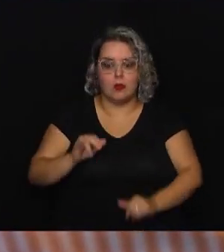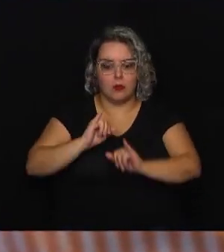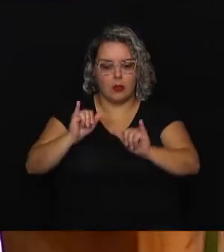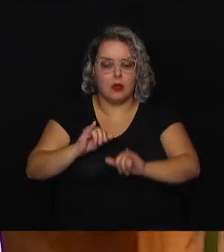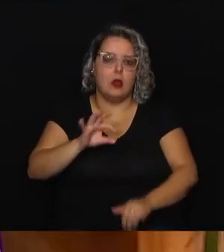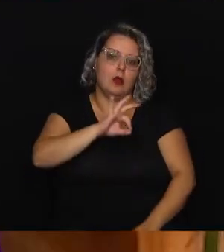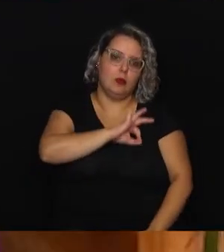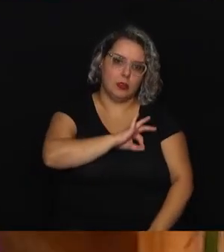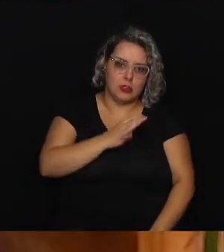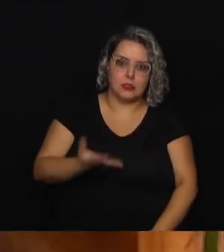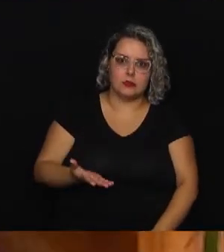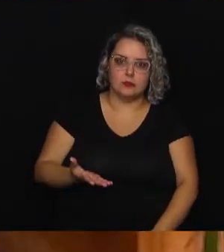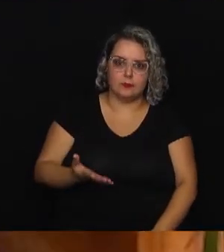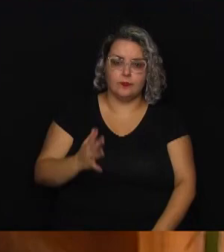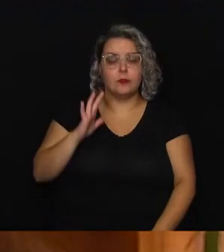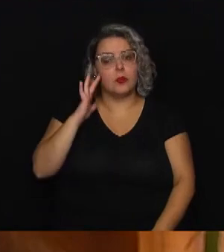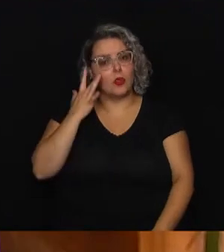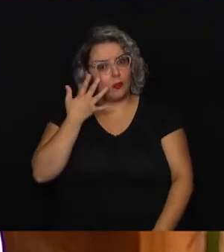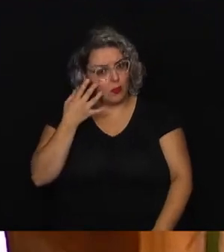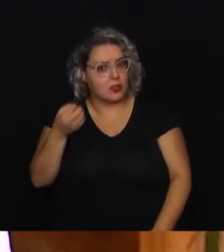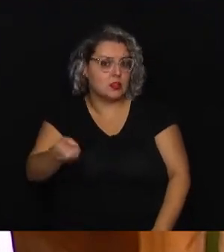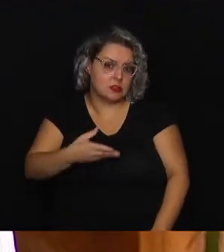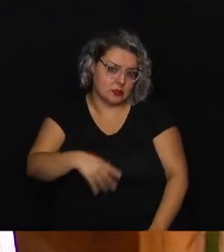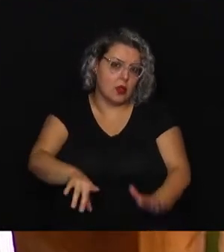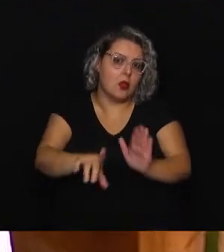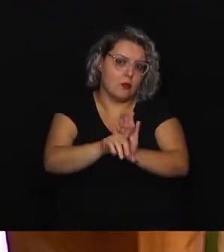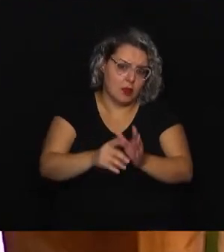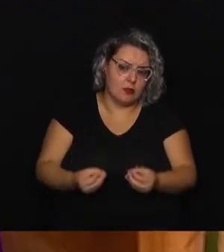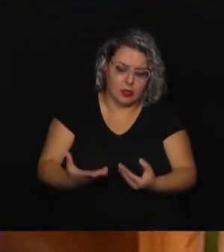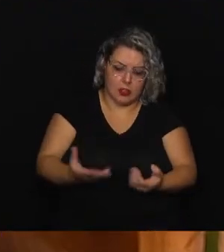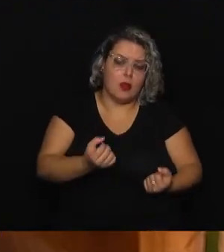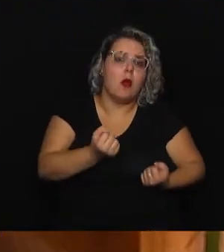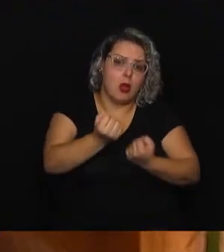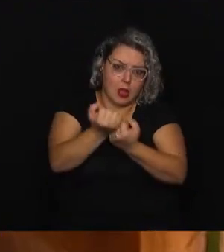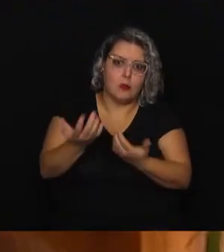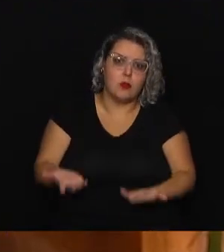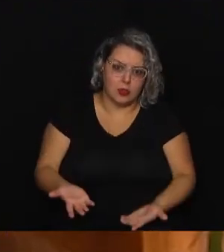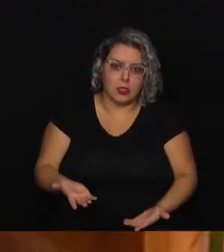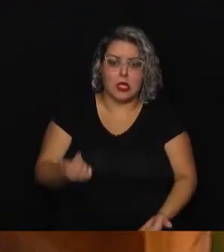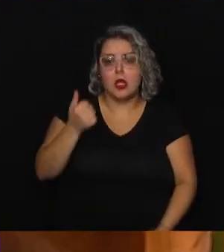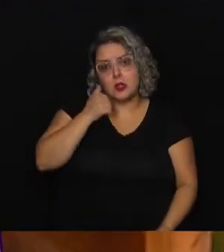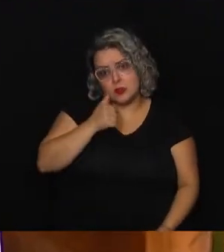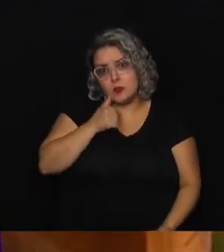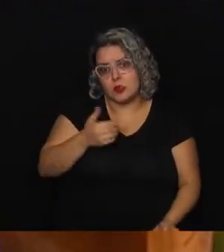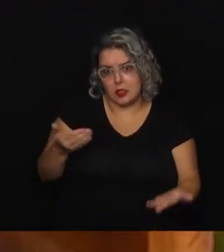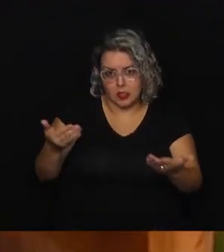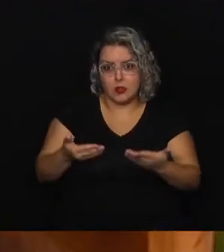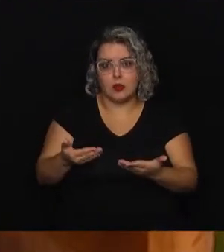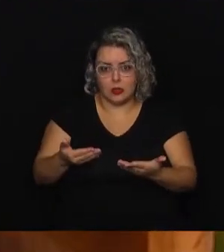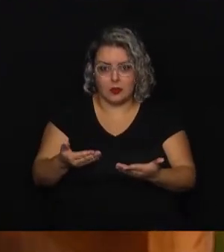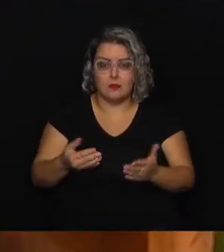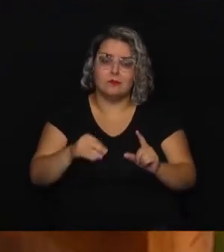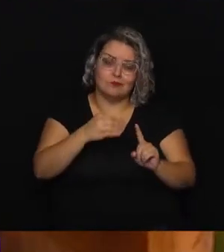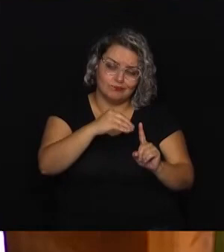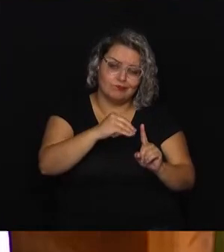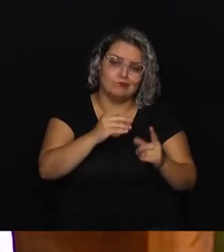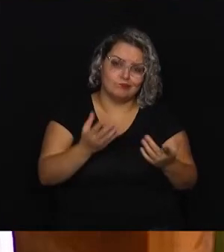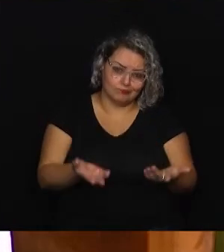polícia. E eu acho que essa nova lei, ela veio para dar um apoio, né? Que eu acho que as mulheres hoje, elas estão bem vulneráveis,